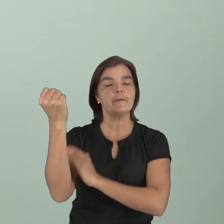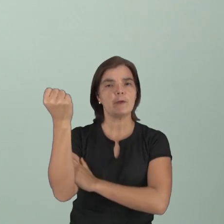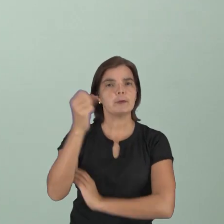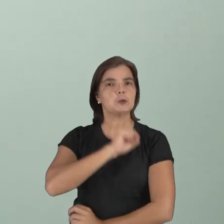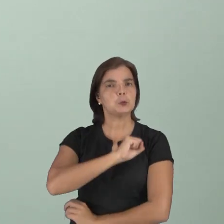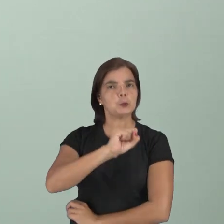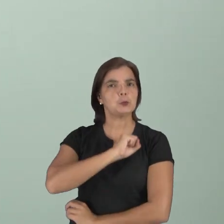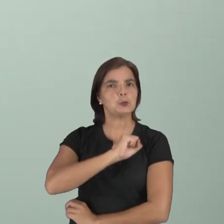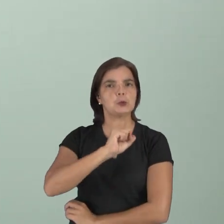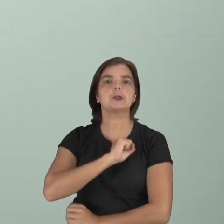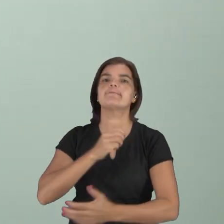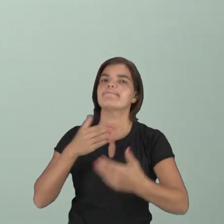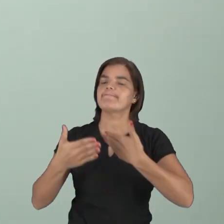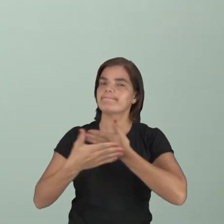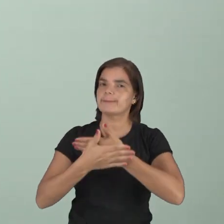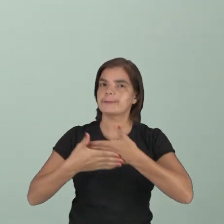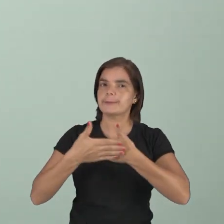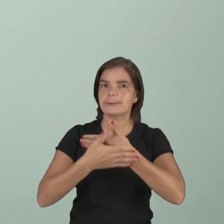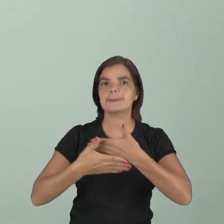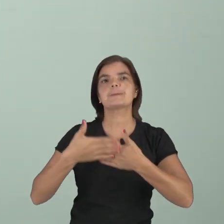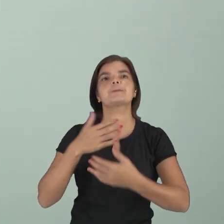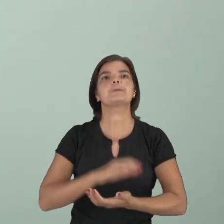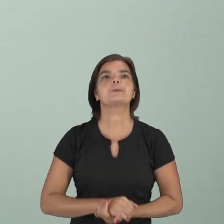sangue faz nas paredes delas.